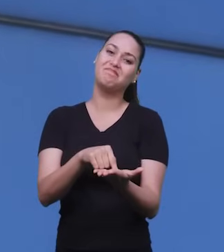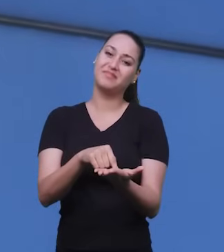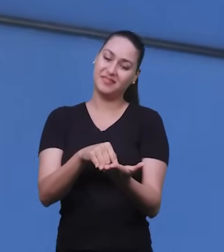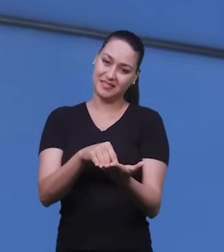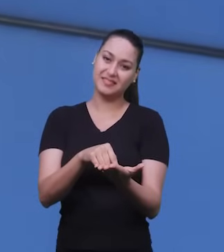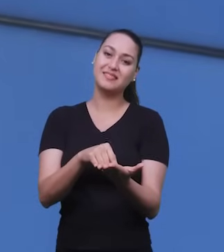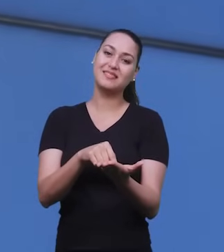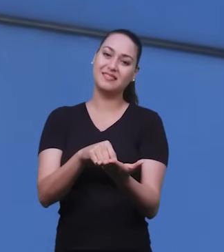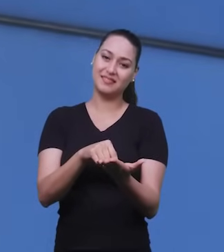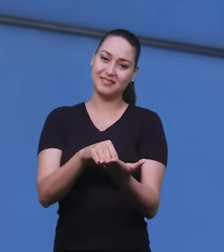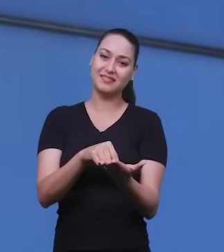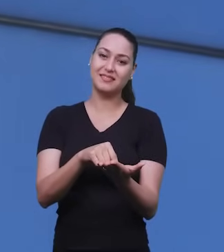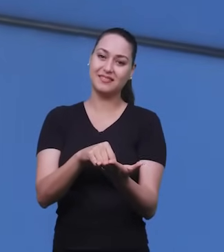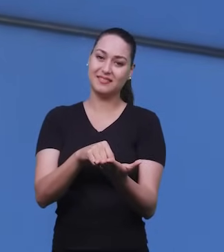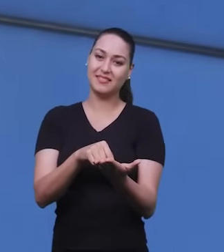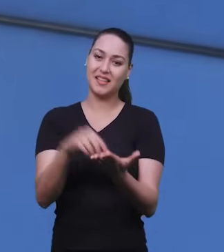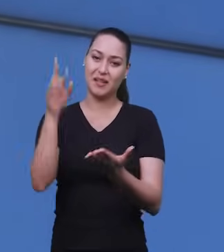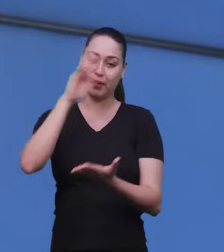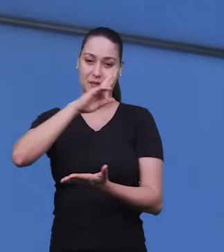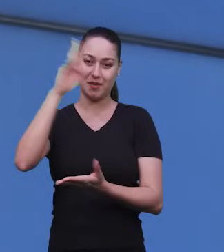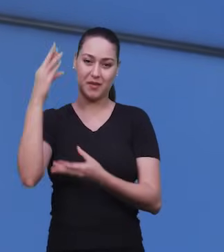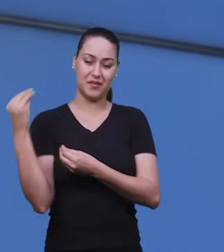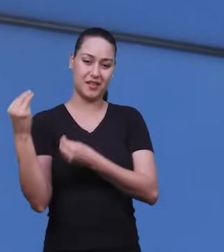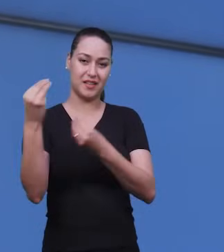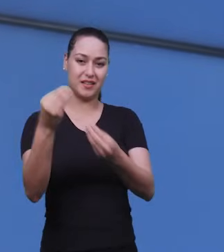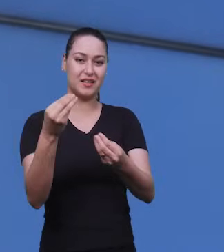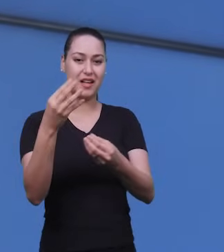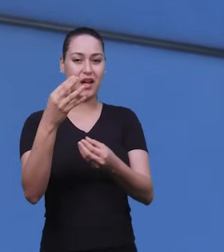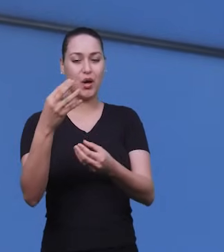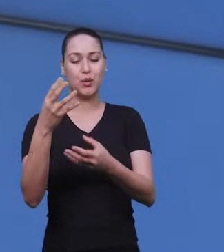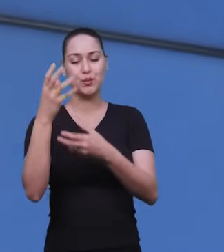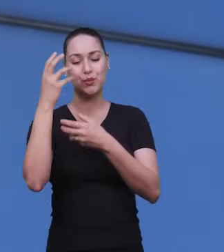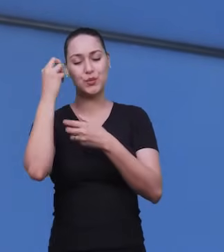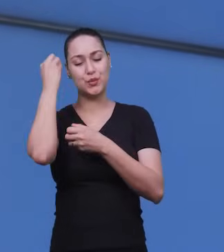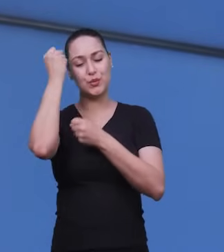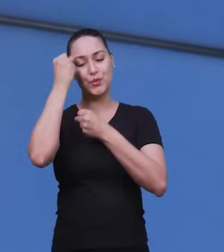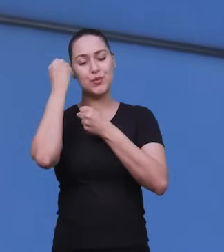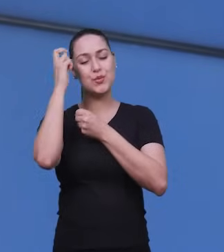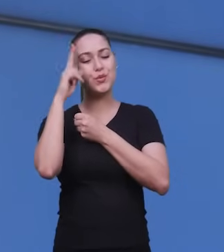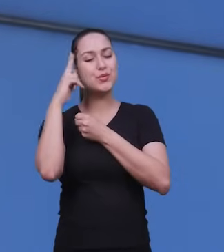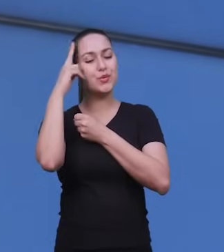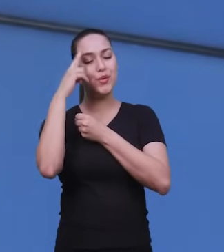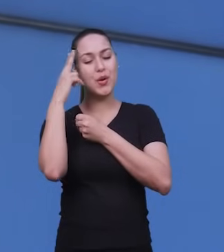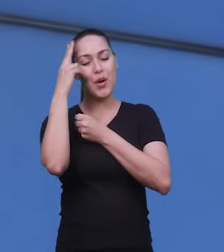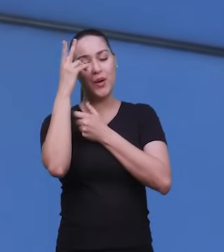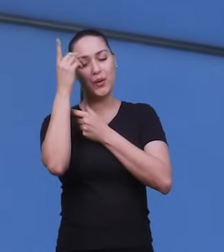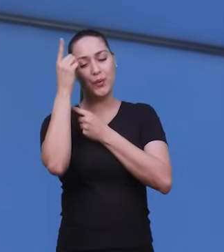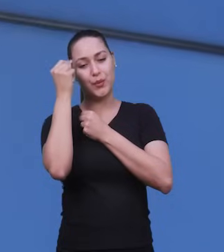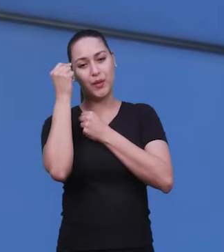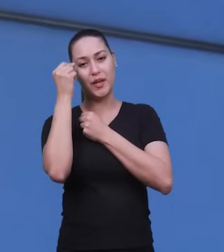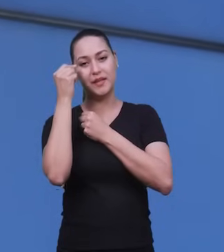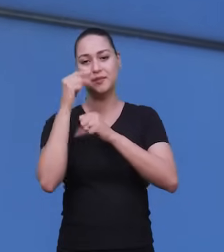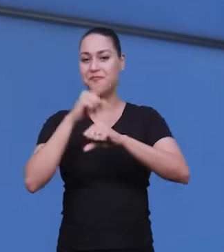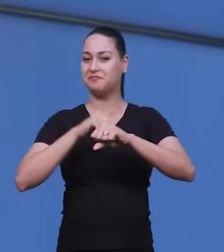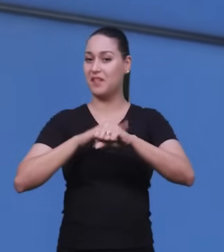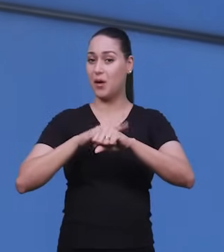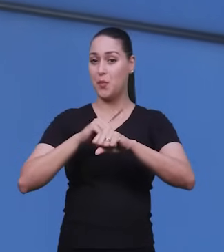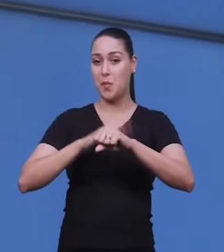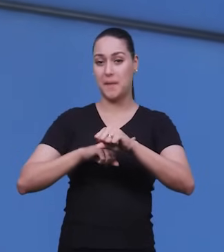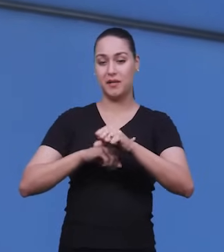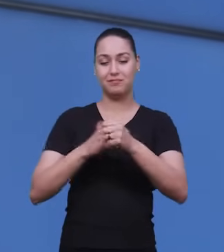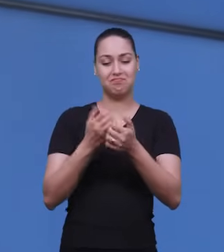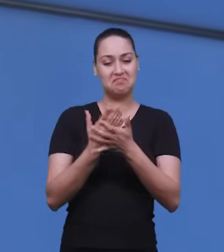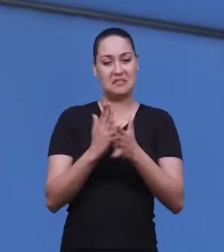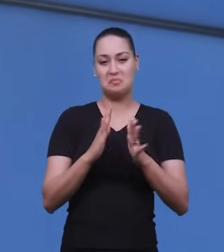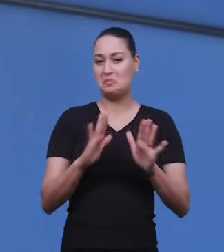mesma consultou. Amém. Que o Senhor daria um sono tranquilo a ela. Ela falou que desde aquele dia nunca